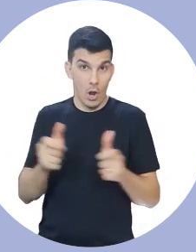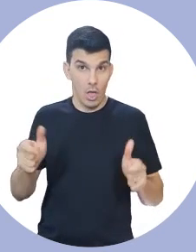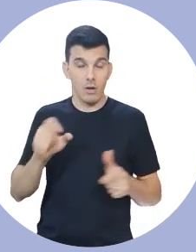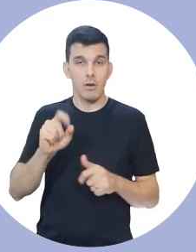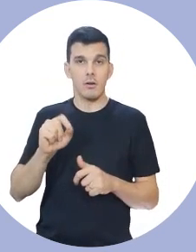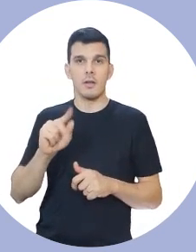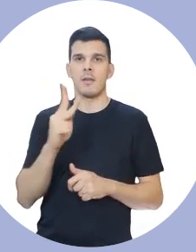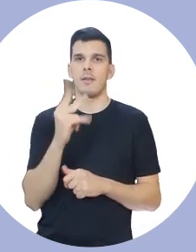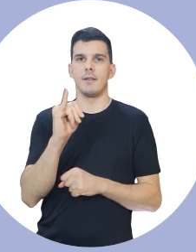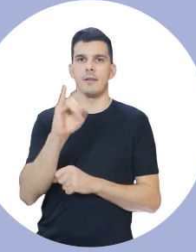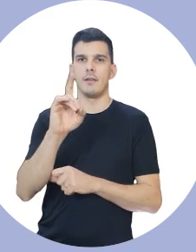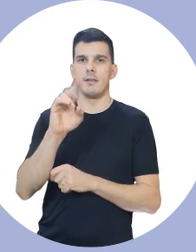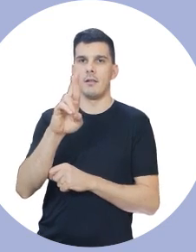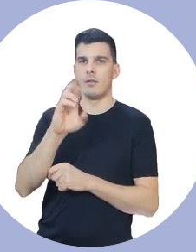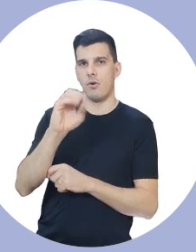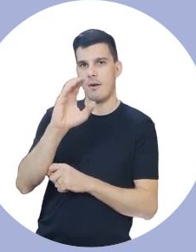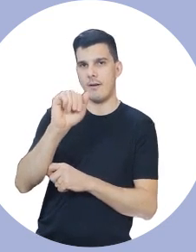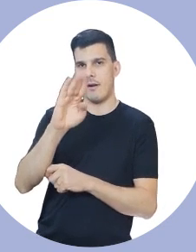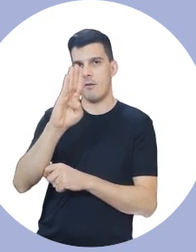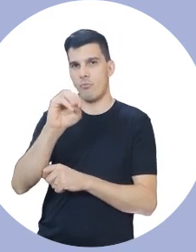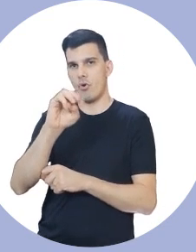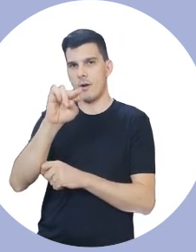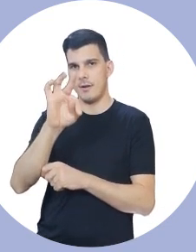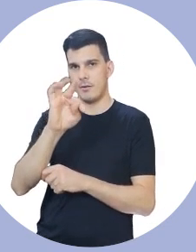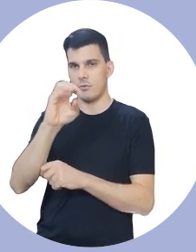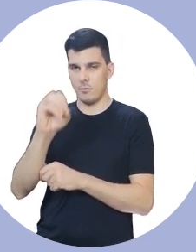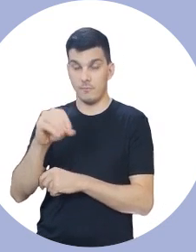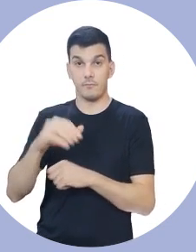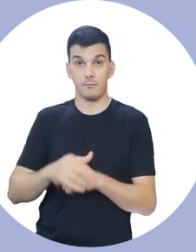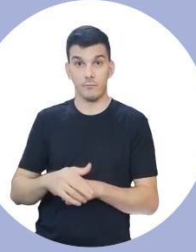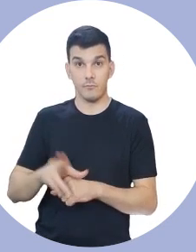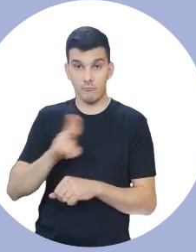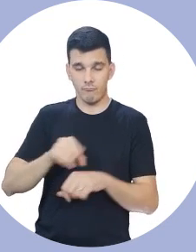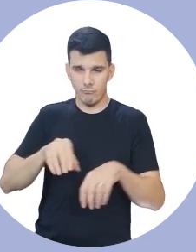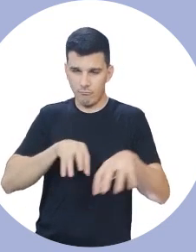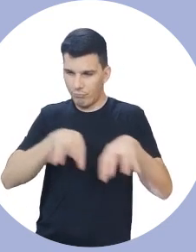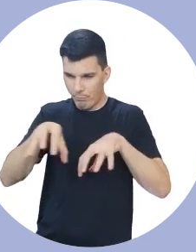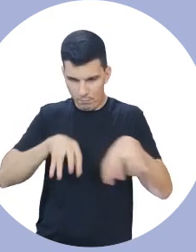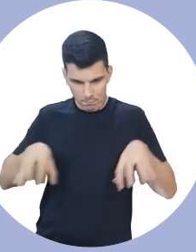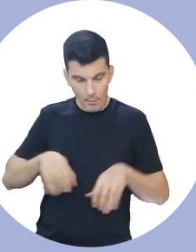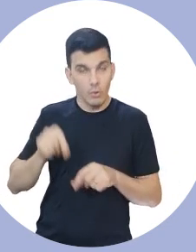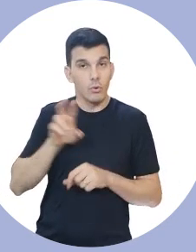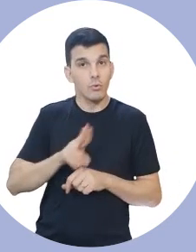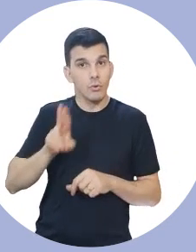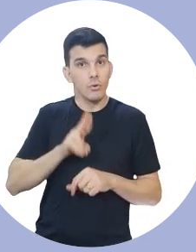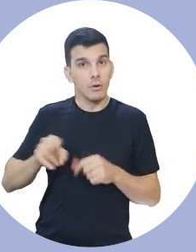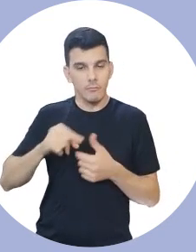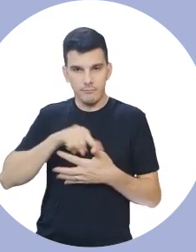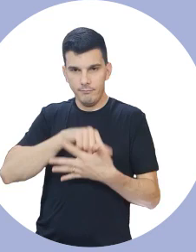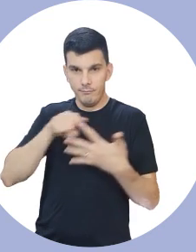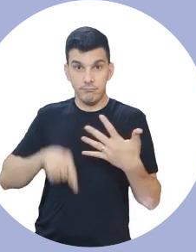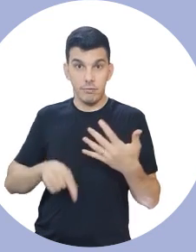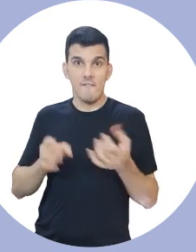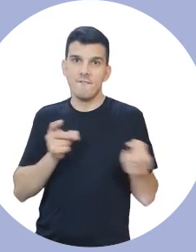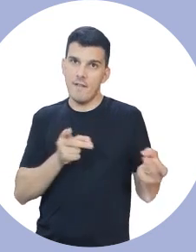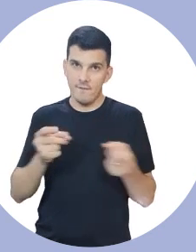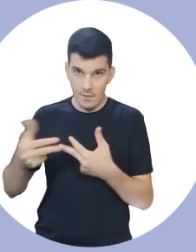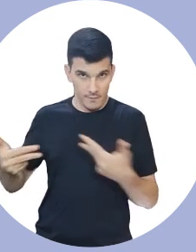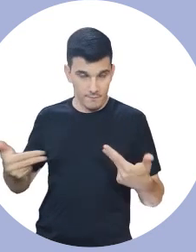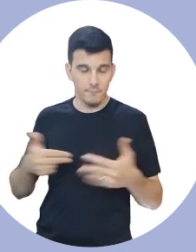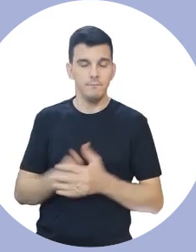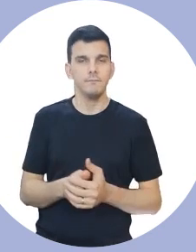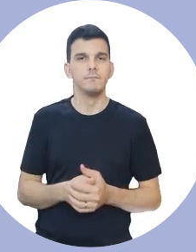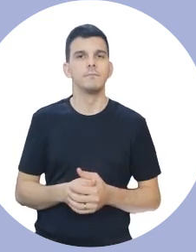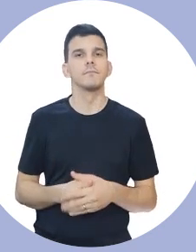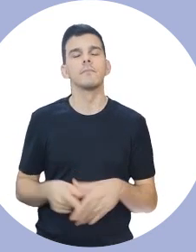sua maioria hidrocarbonetos de diferentes massas molares. São utilizados técnicas de separação para a obtenção dos componentes